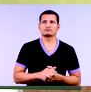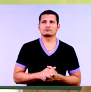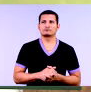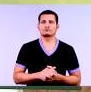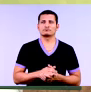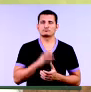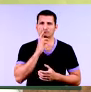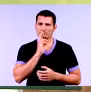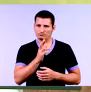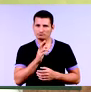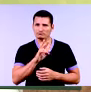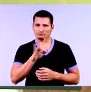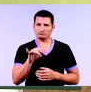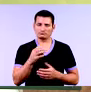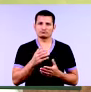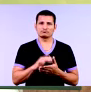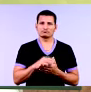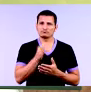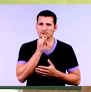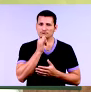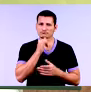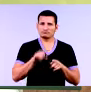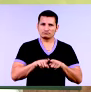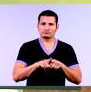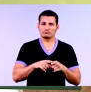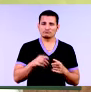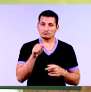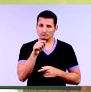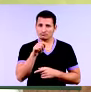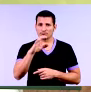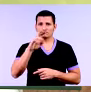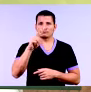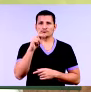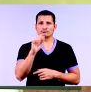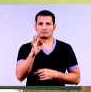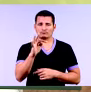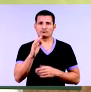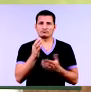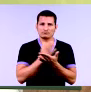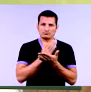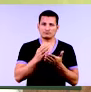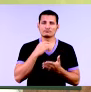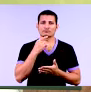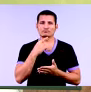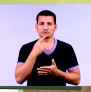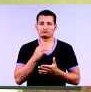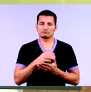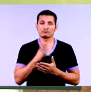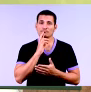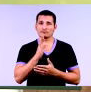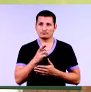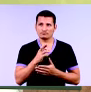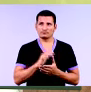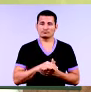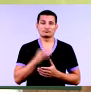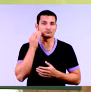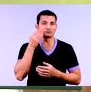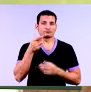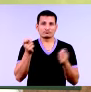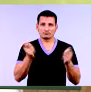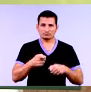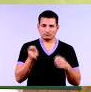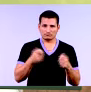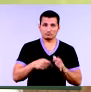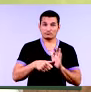tentar até esclarecer, tirar algumas dúvidas aqui pelo chat, né? Já estou até vendo aqui a possibilidade de antecipar